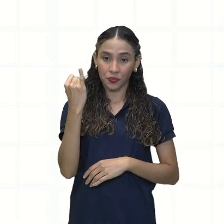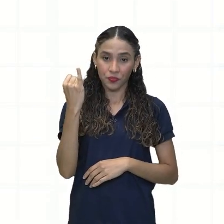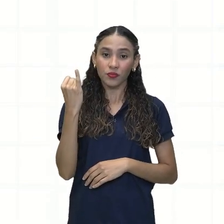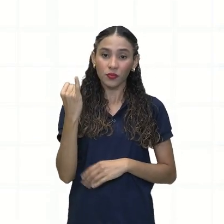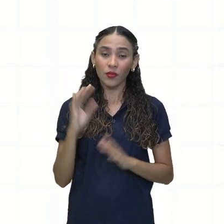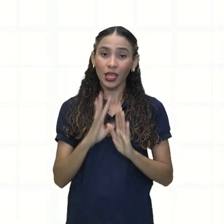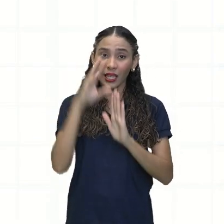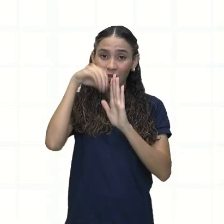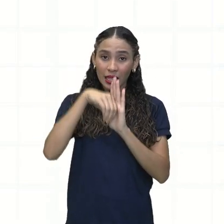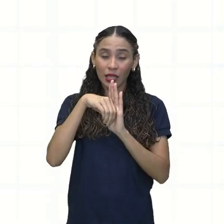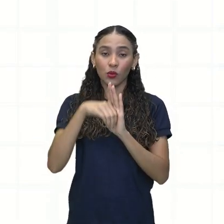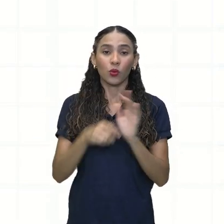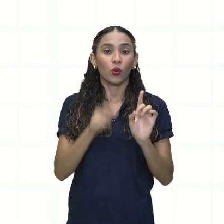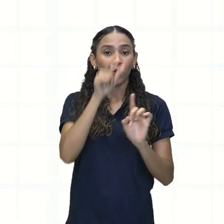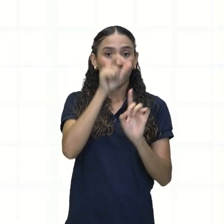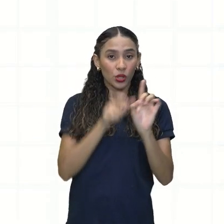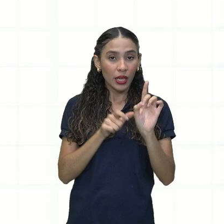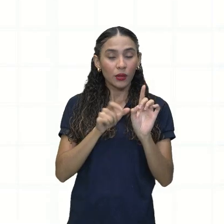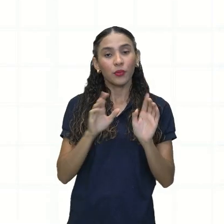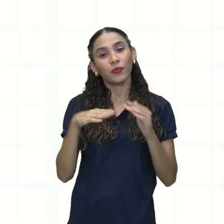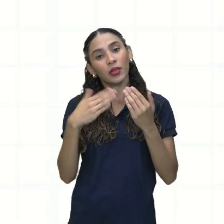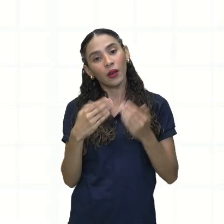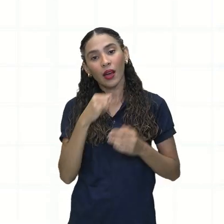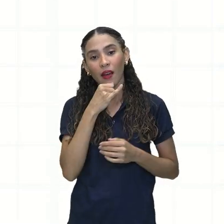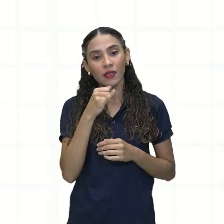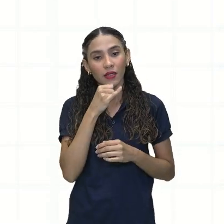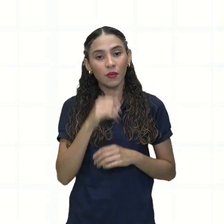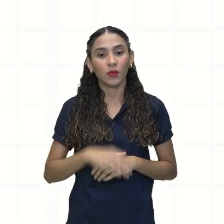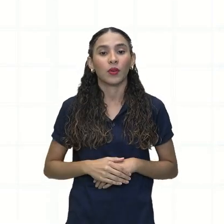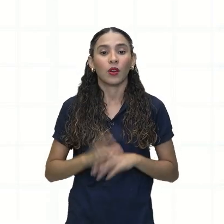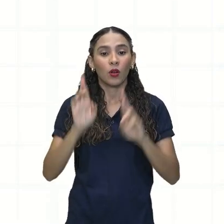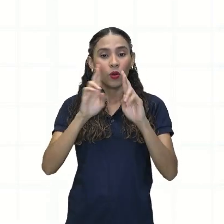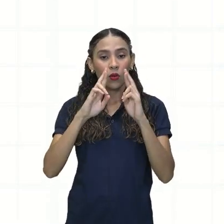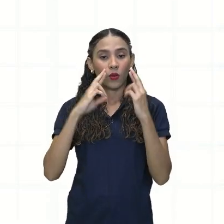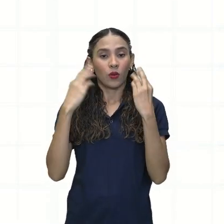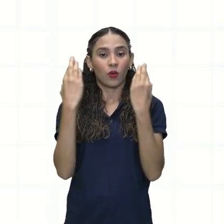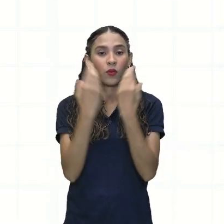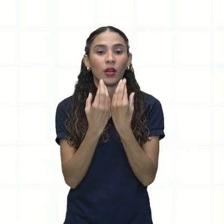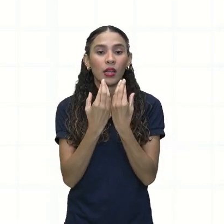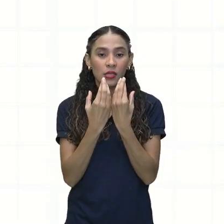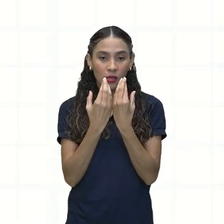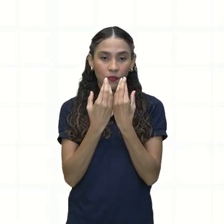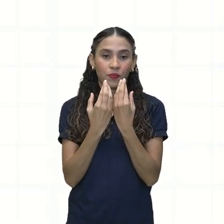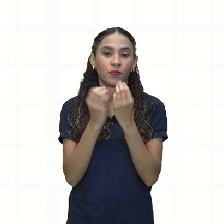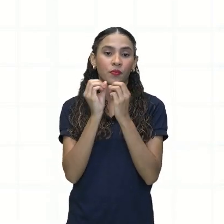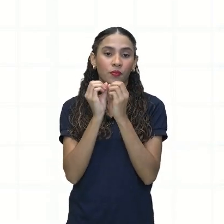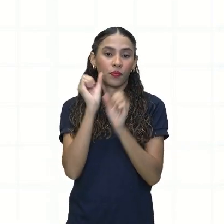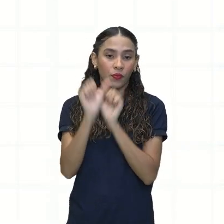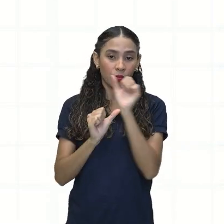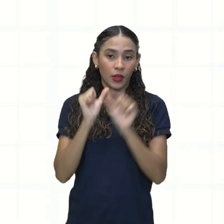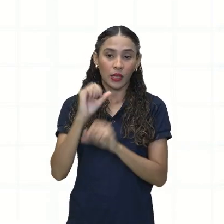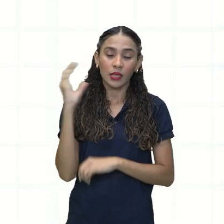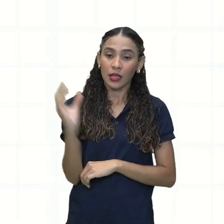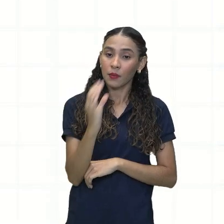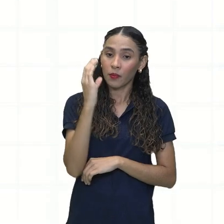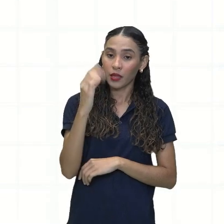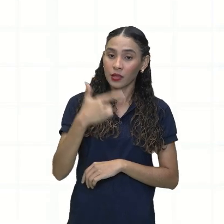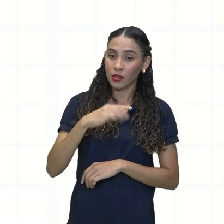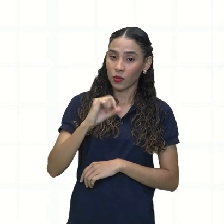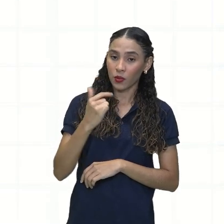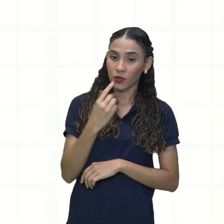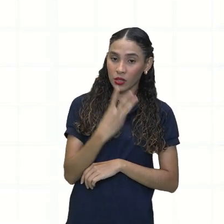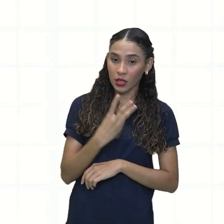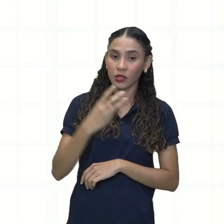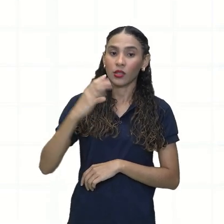daquele meu sujeito. Então, nesse sujeito aqui, a Conferência das Nações Unidas sobre Mudanças Climáticas de 2023,